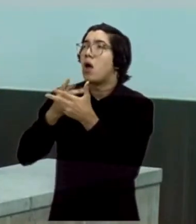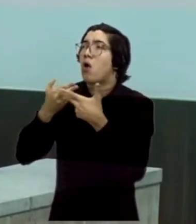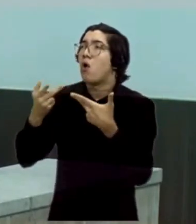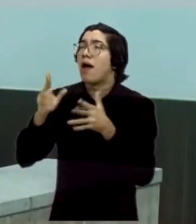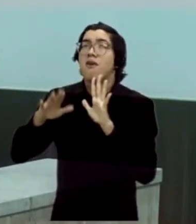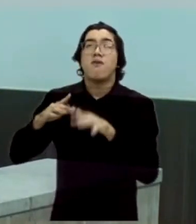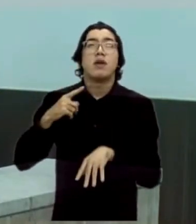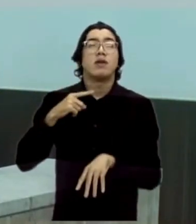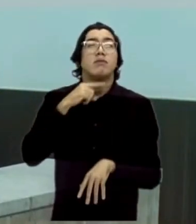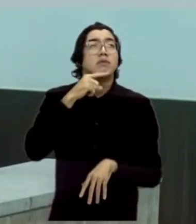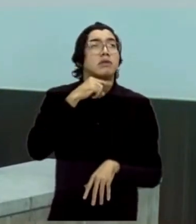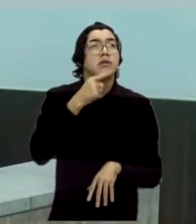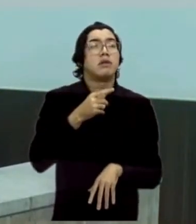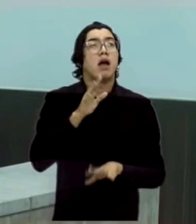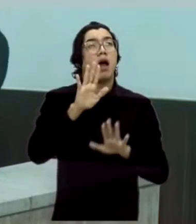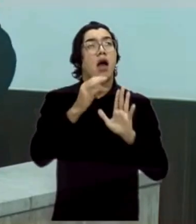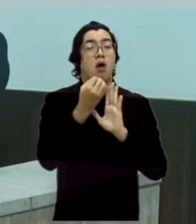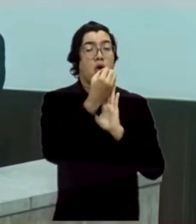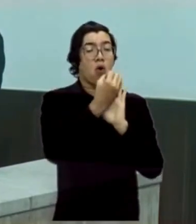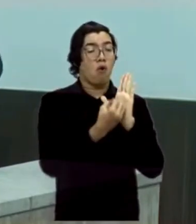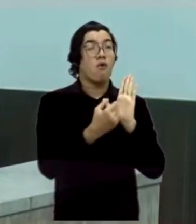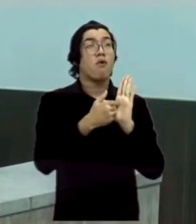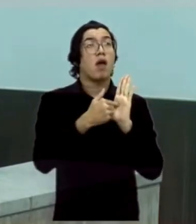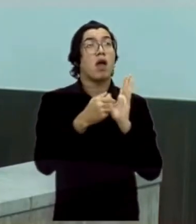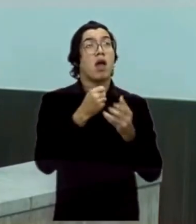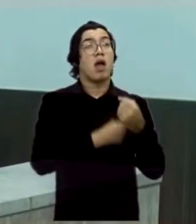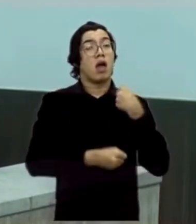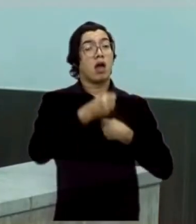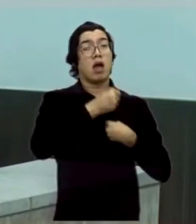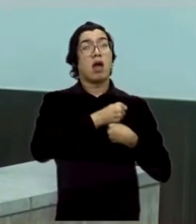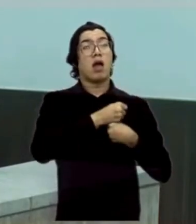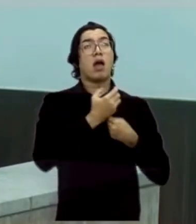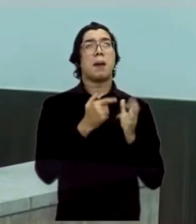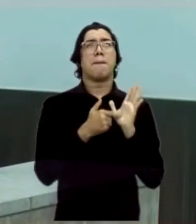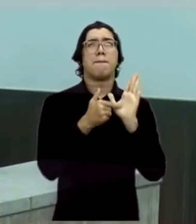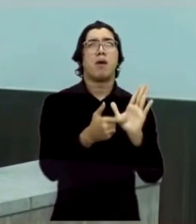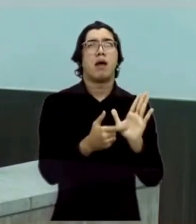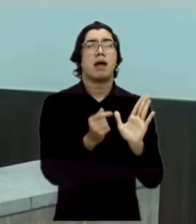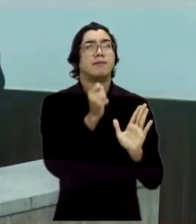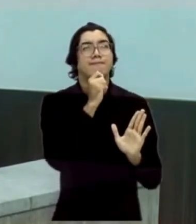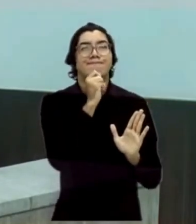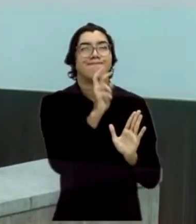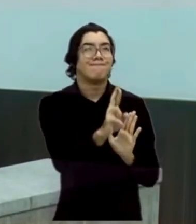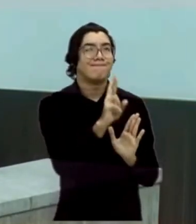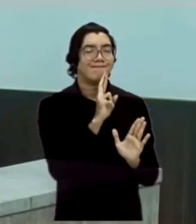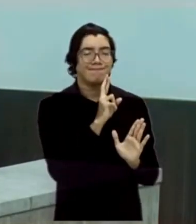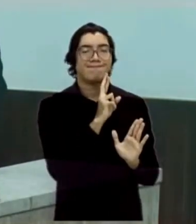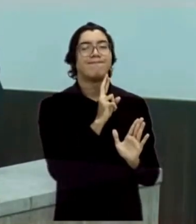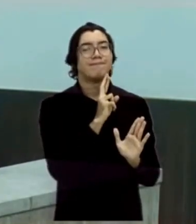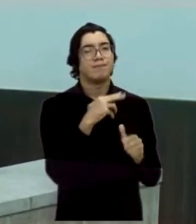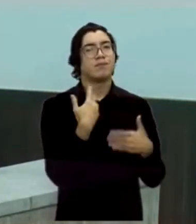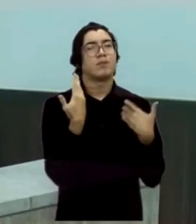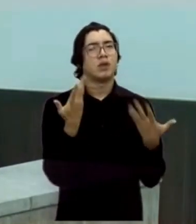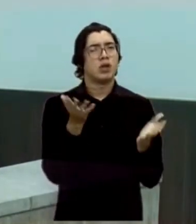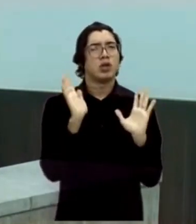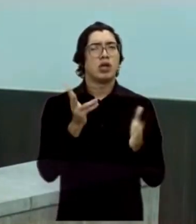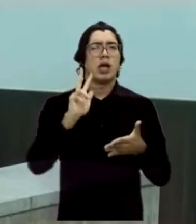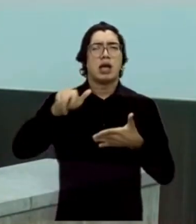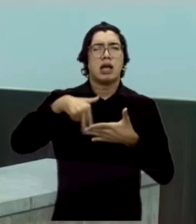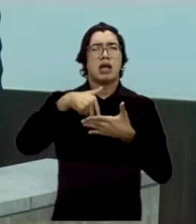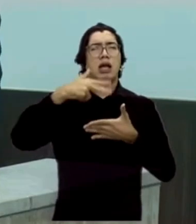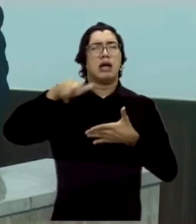Ofício que apresentei Desde dezembro do ano passado que até hoje não foi respondido apesar de reiterado apesar de cobrado nessa Tribuna